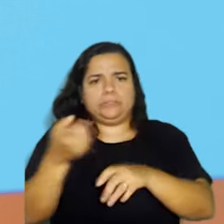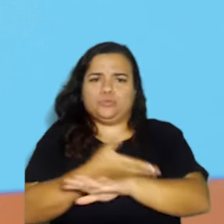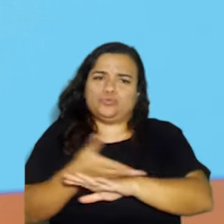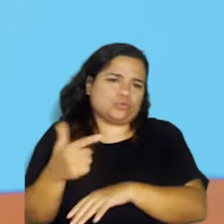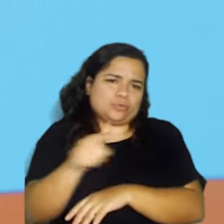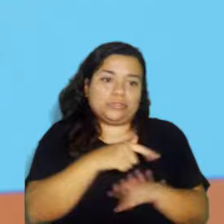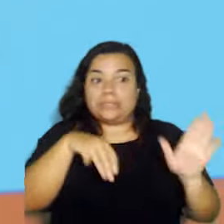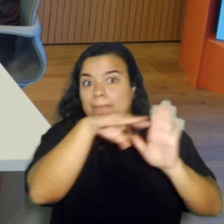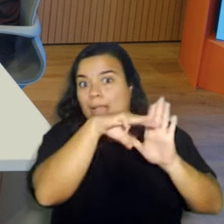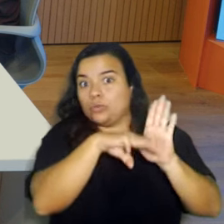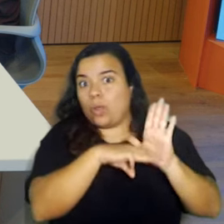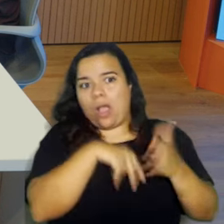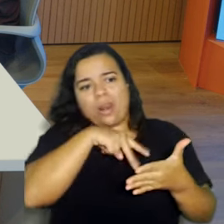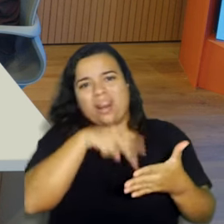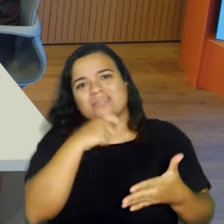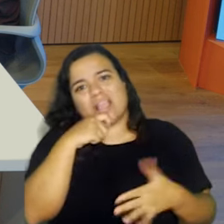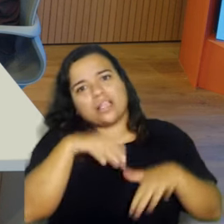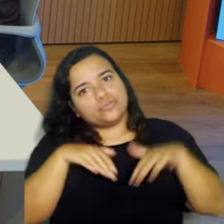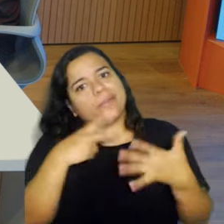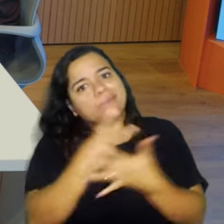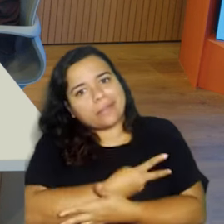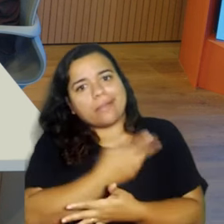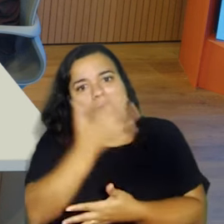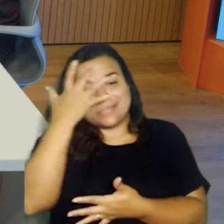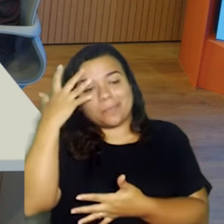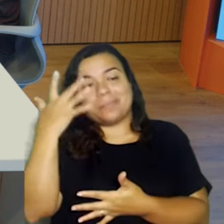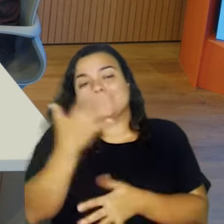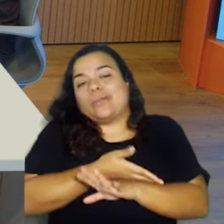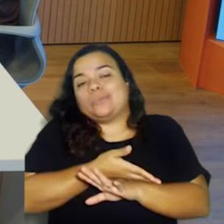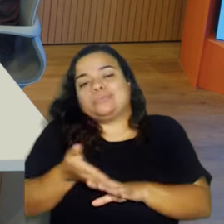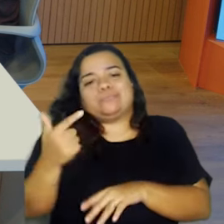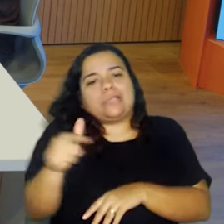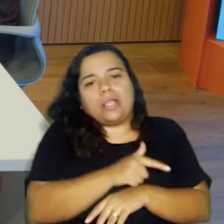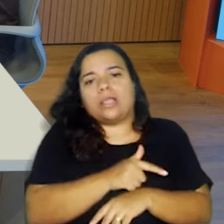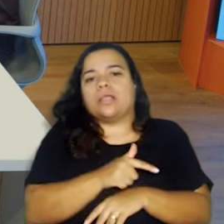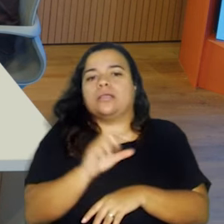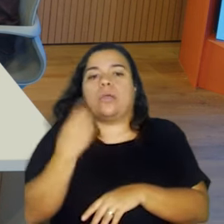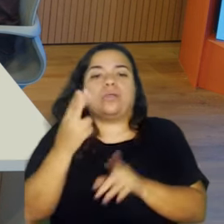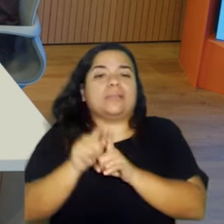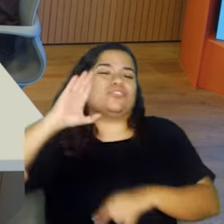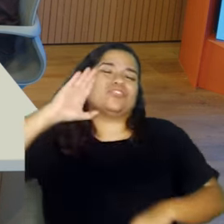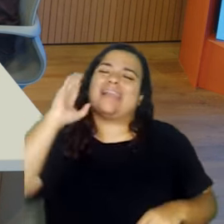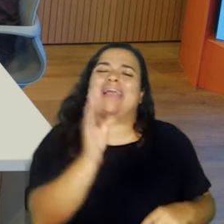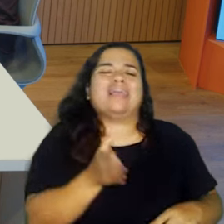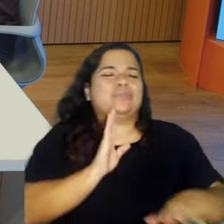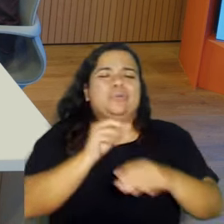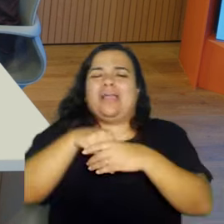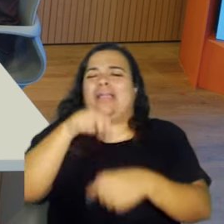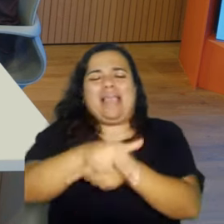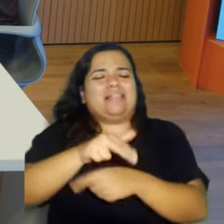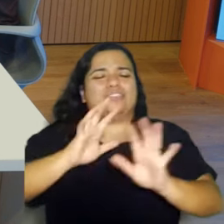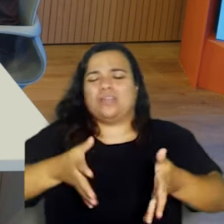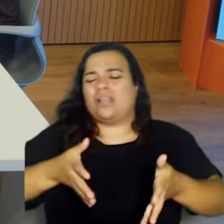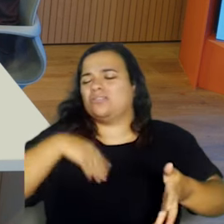do usuário que tá lá na primeira tela né normalmente o pessoal quando faz a tela de entrada já faz direto no emissor já para acessar aqui colocar 100ha